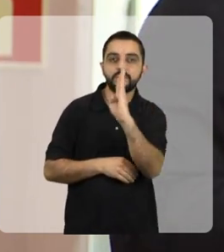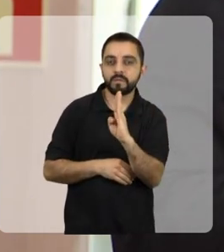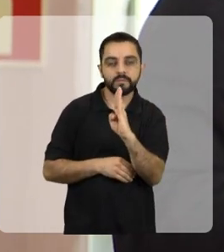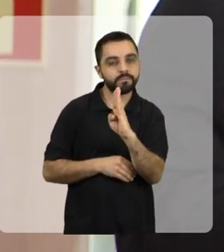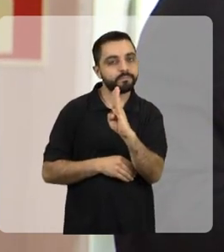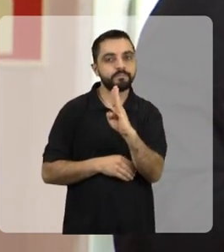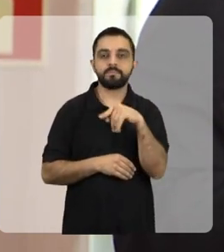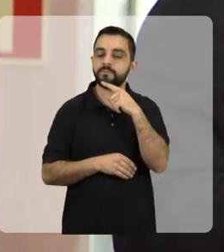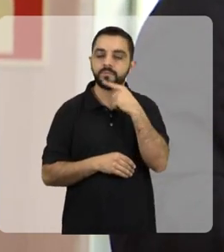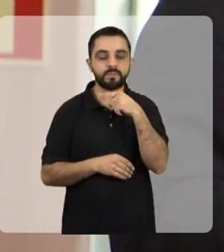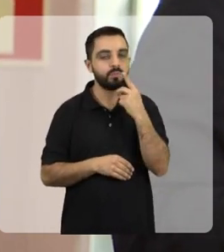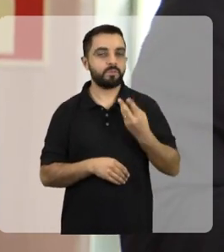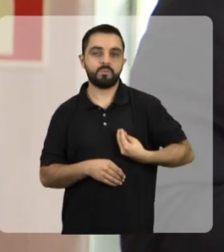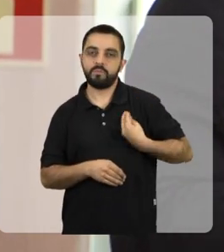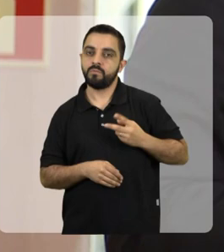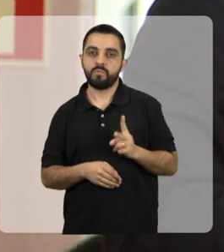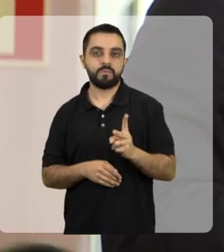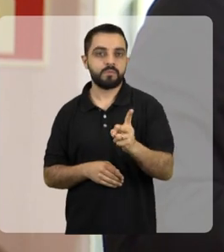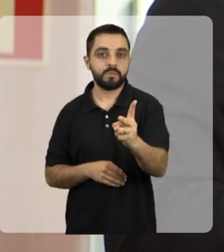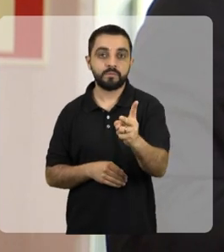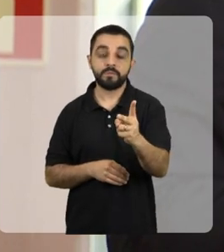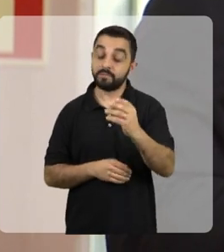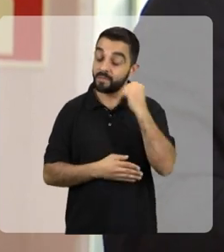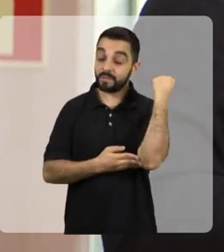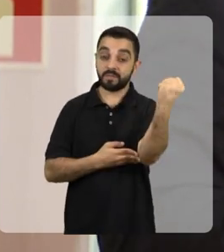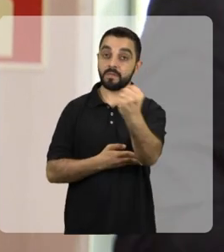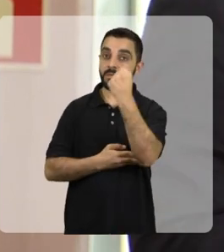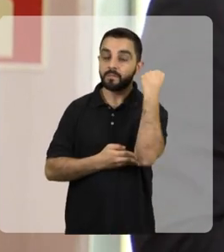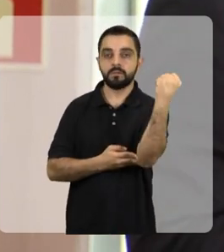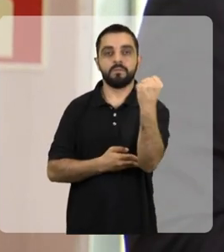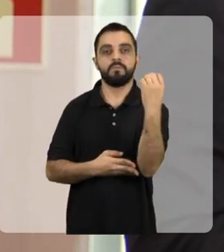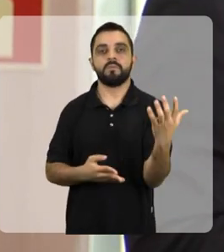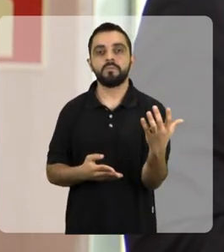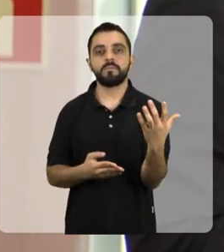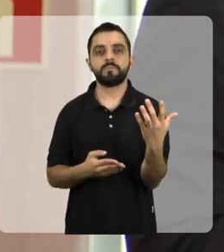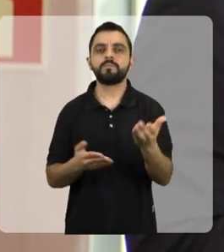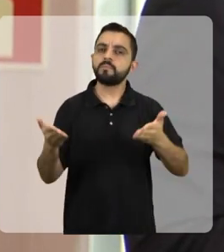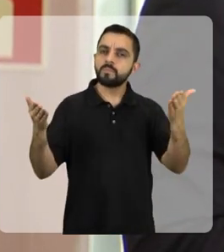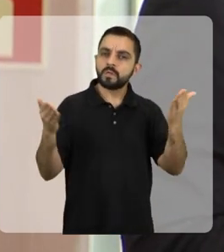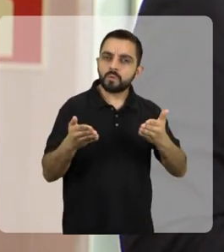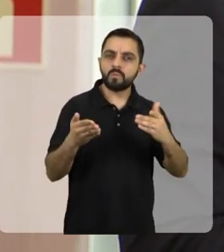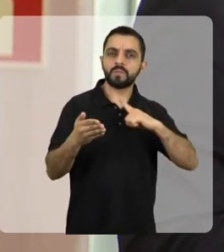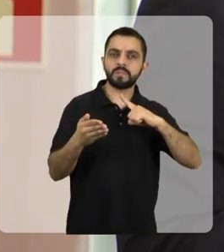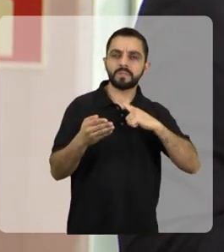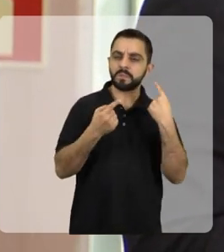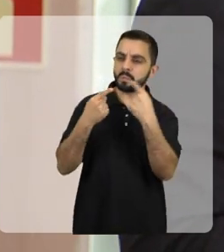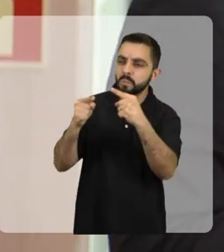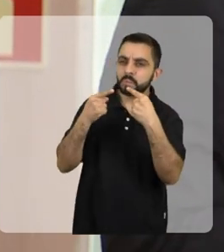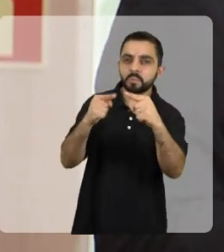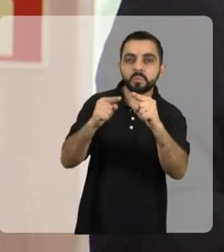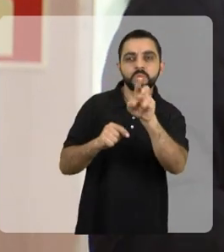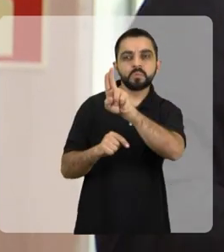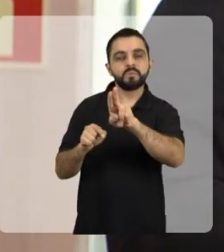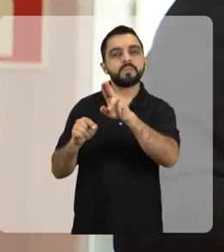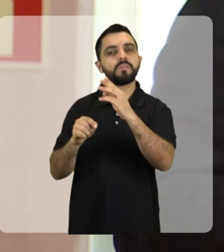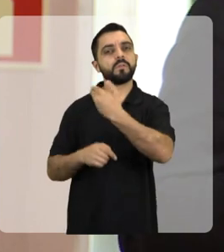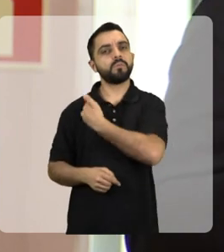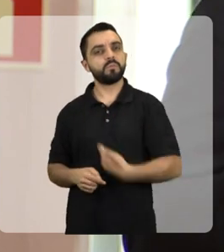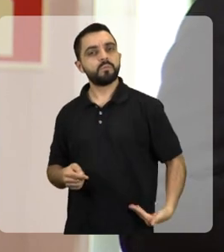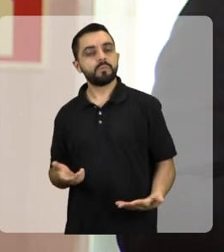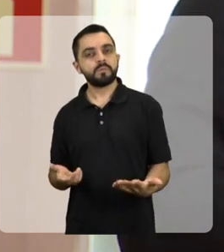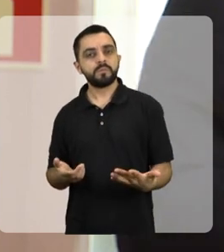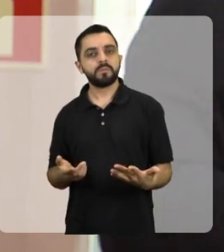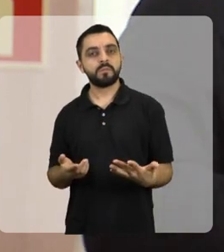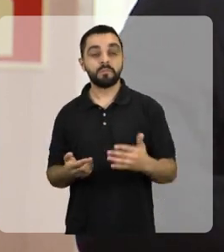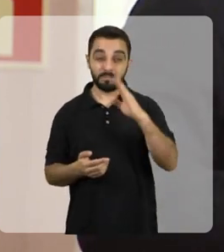brasileiras. Isso é gravíssimo. E nesse momento de ataque, aquilo que vemos, sobretudo nas redes sociais, é